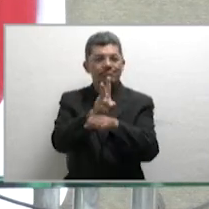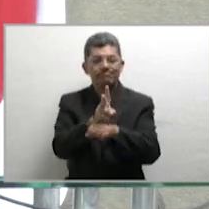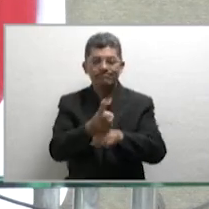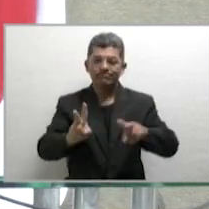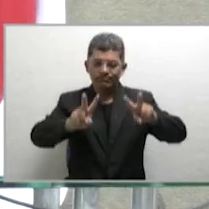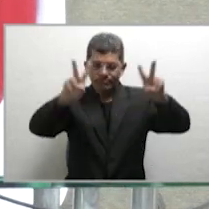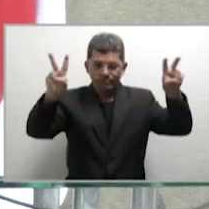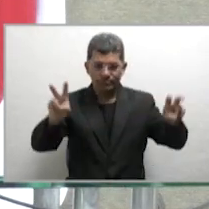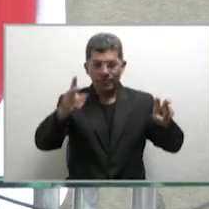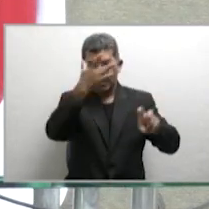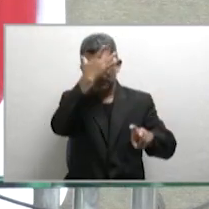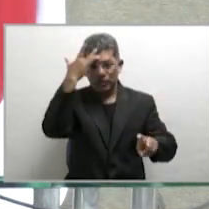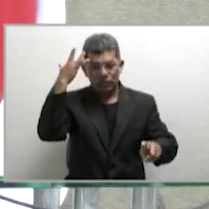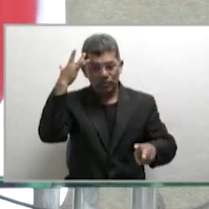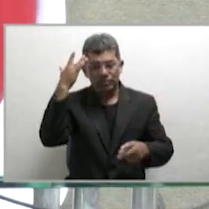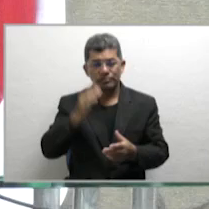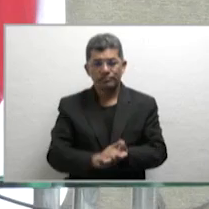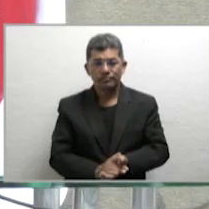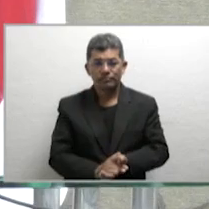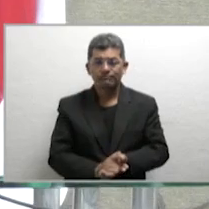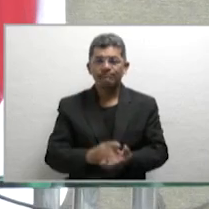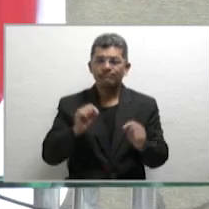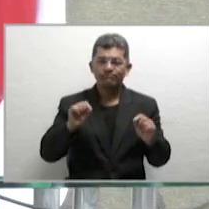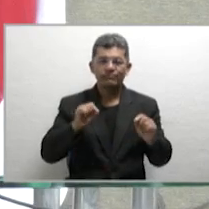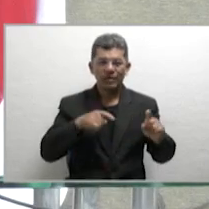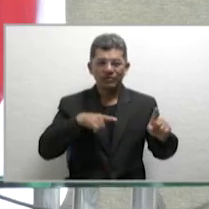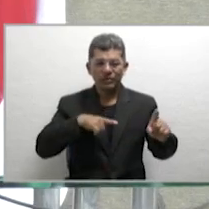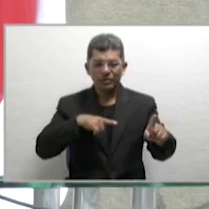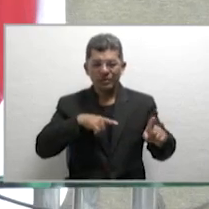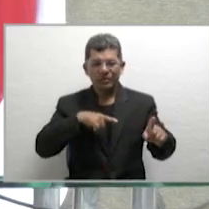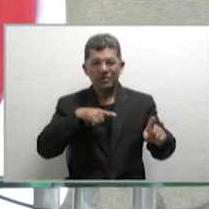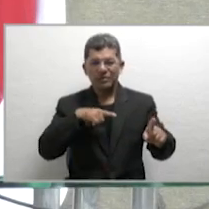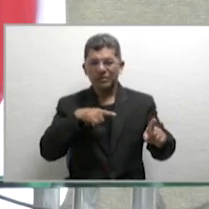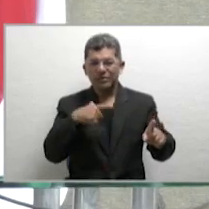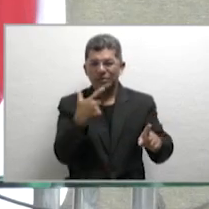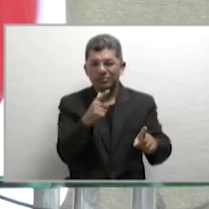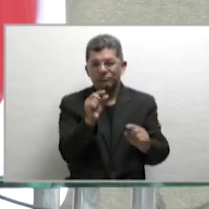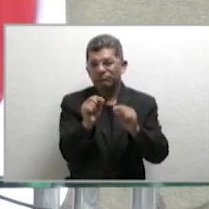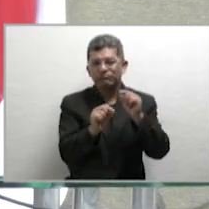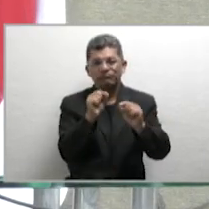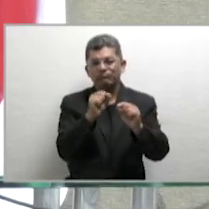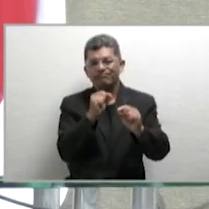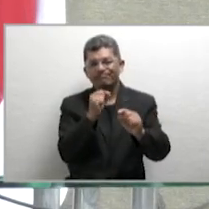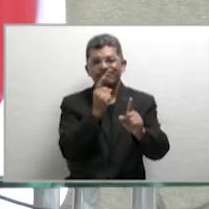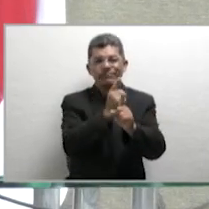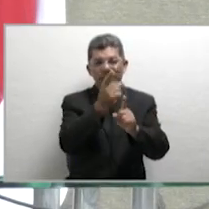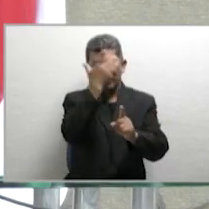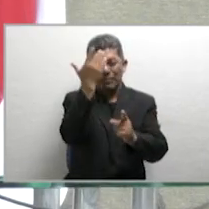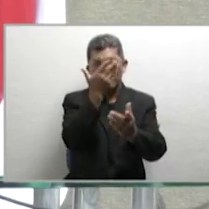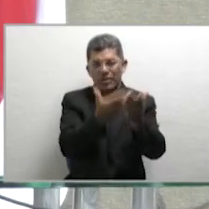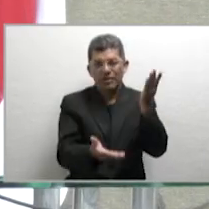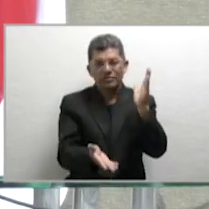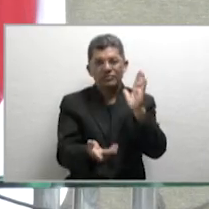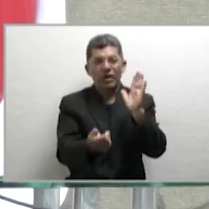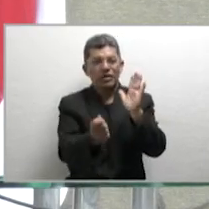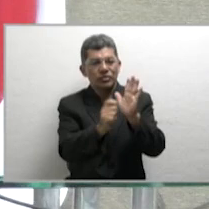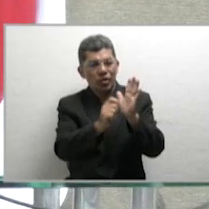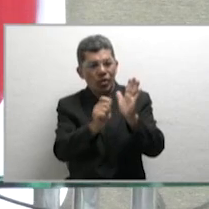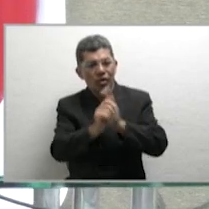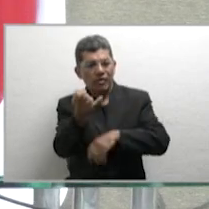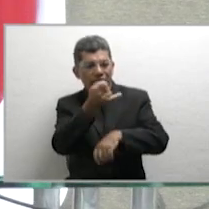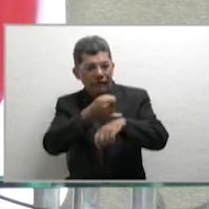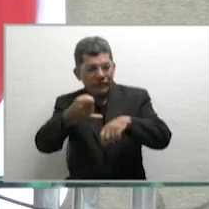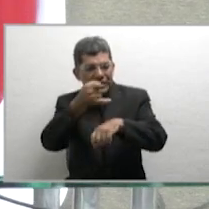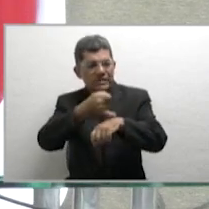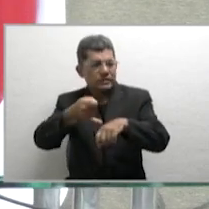causa daquelas pessoas que, infelizmente, tiveram o infortúnio de se encontrar com o químico, a dependência